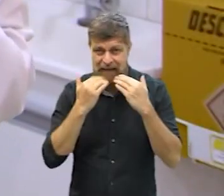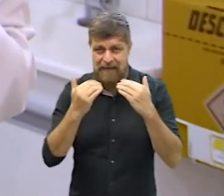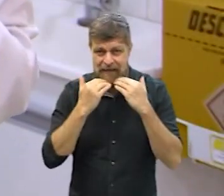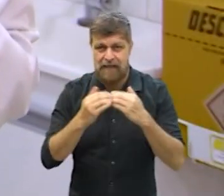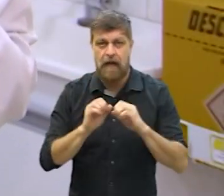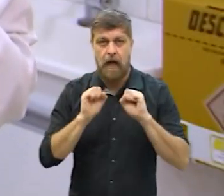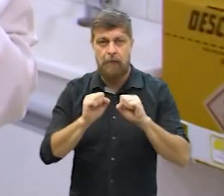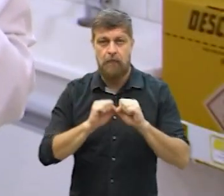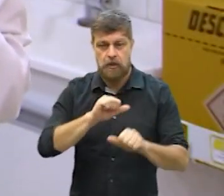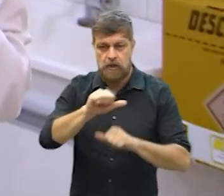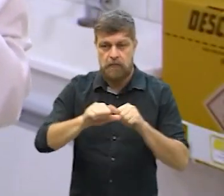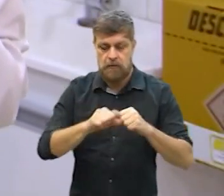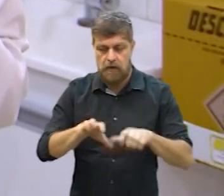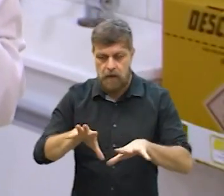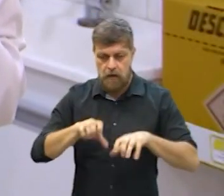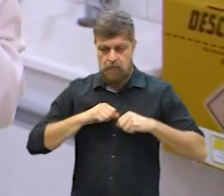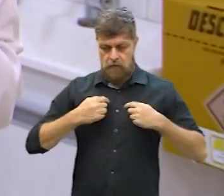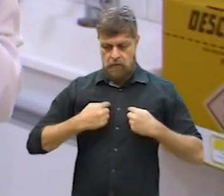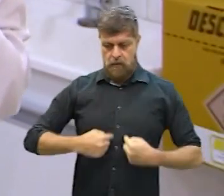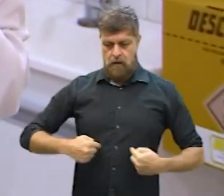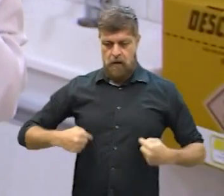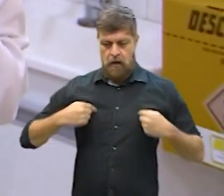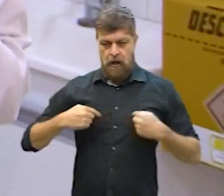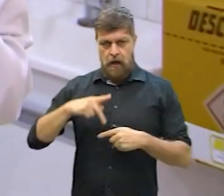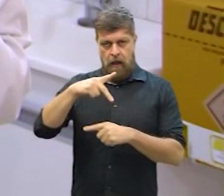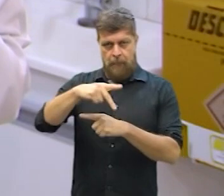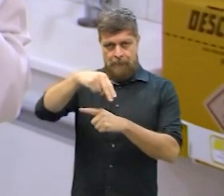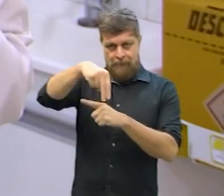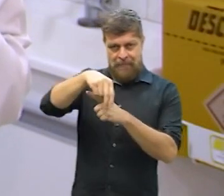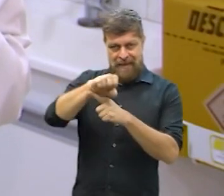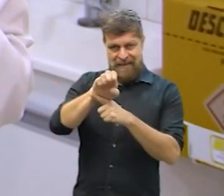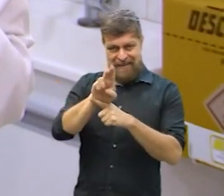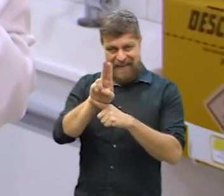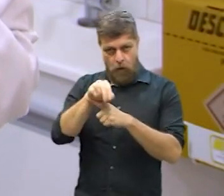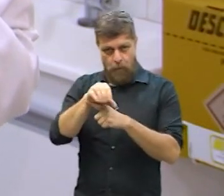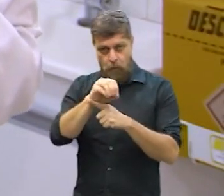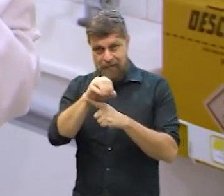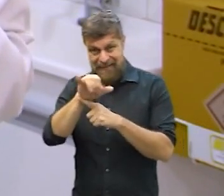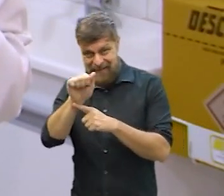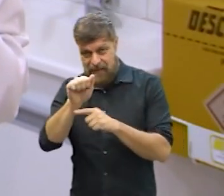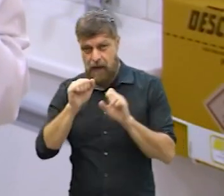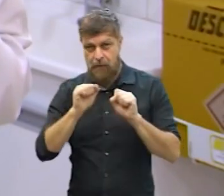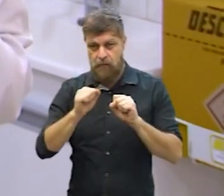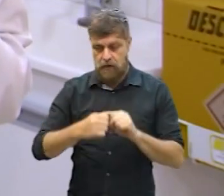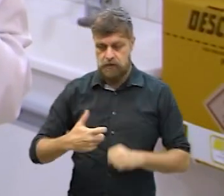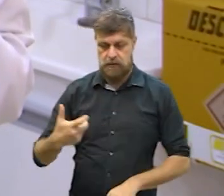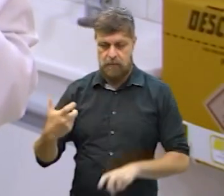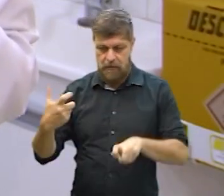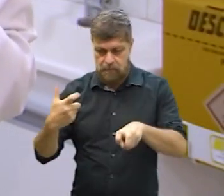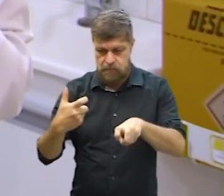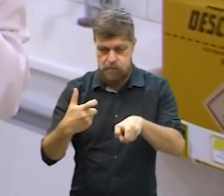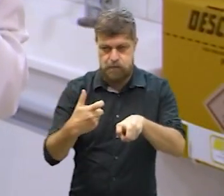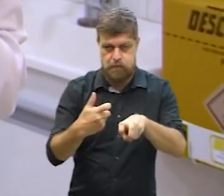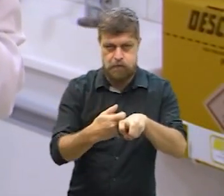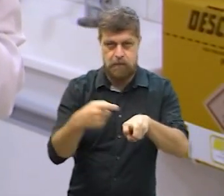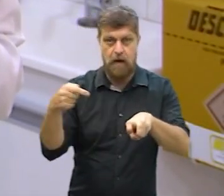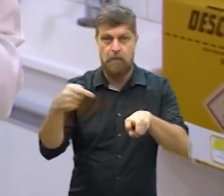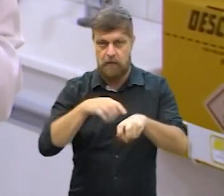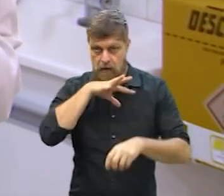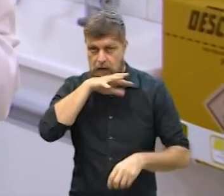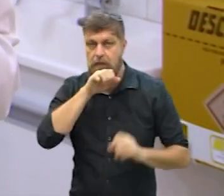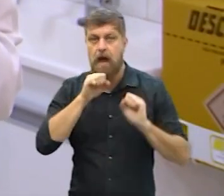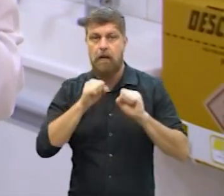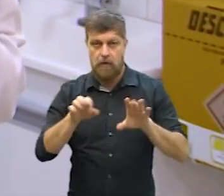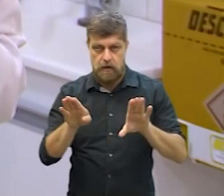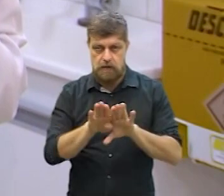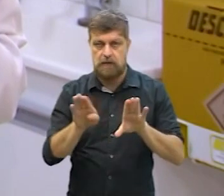tem um risco de evoluir para uma pneumonia, tá? Então, a indicação da vacina de gripe é para não evoluir para uma pneumonia, porque